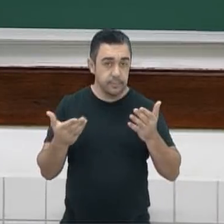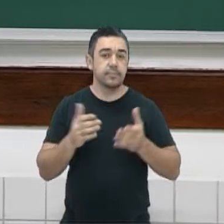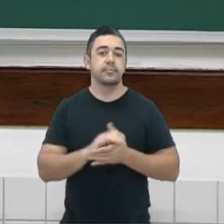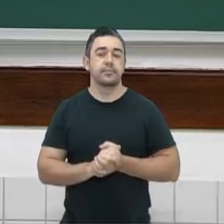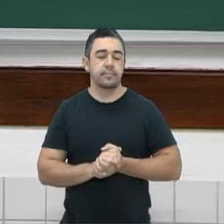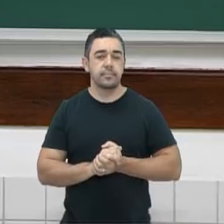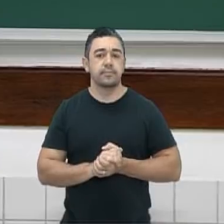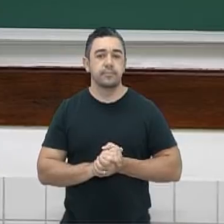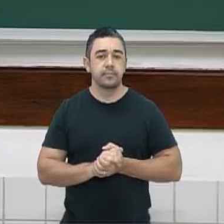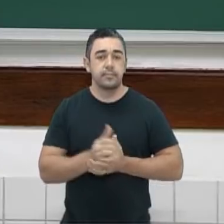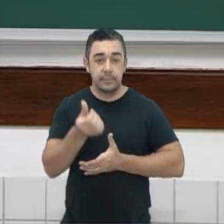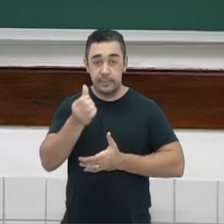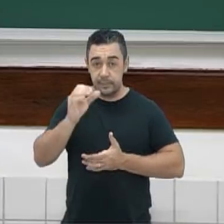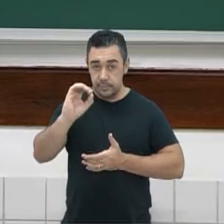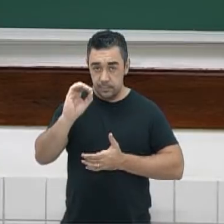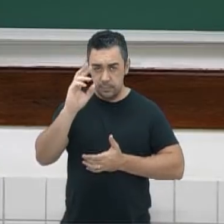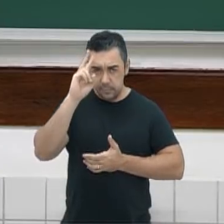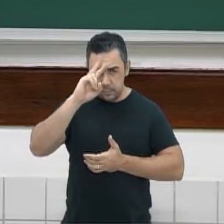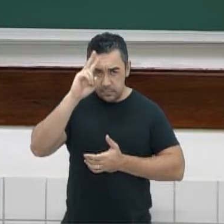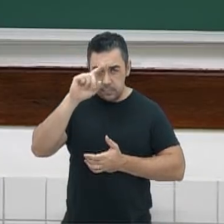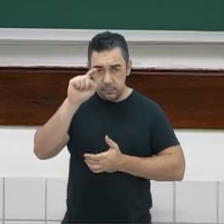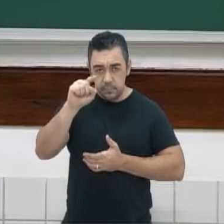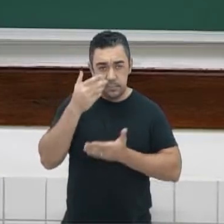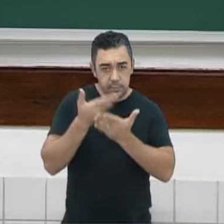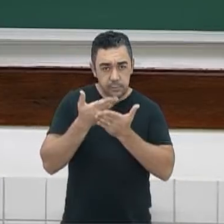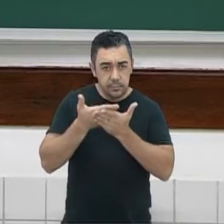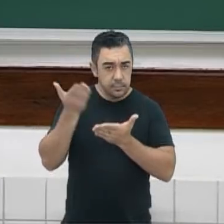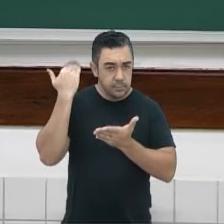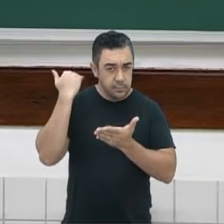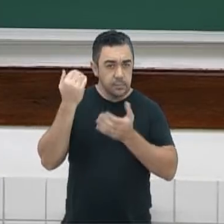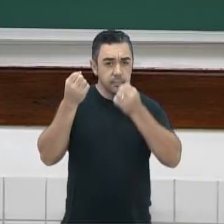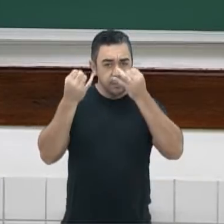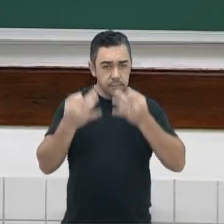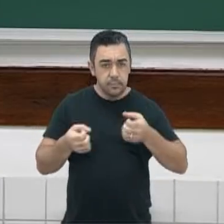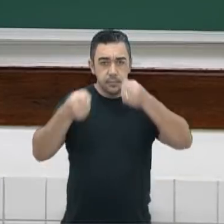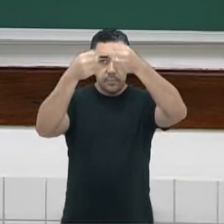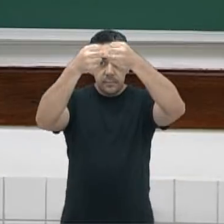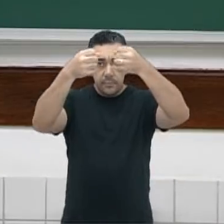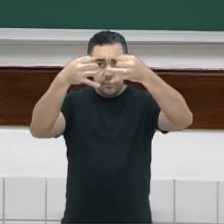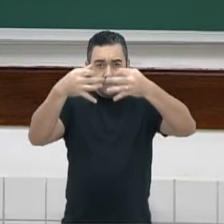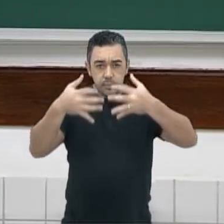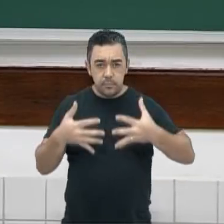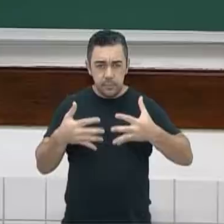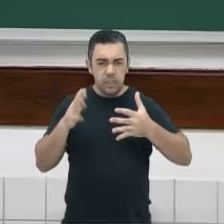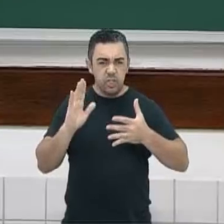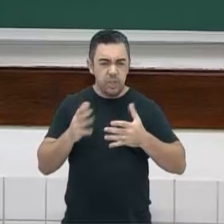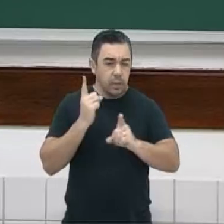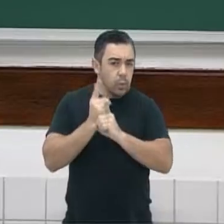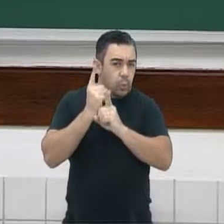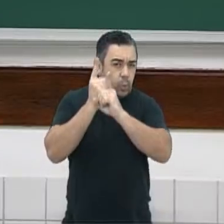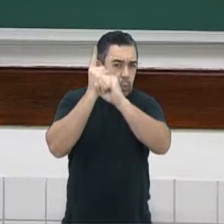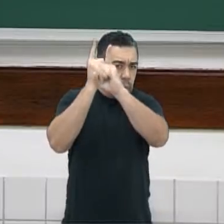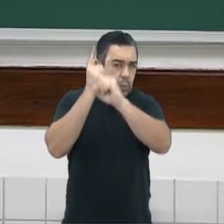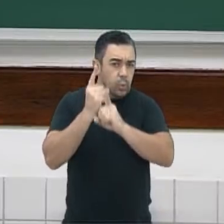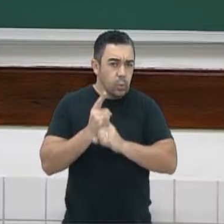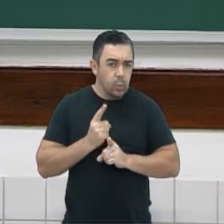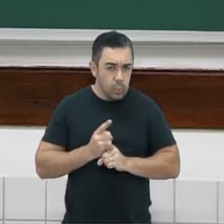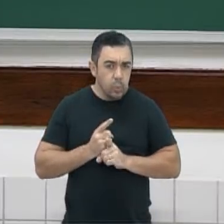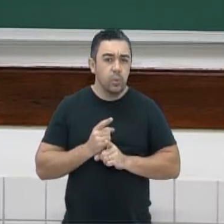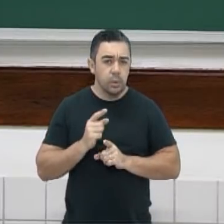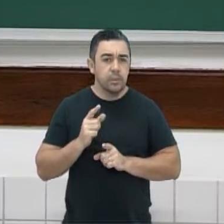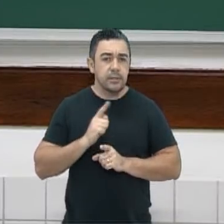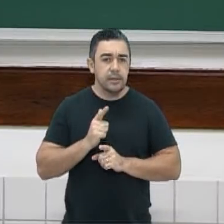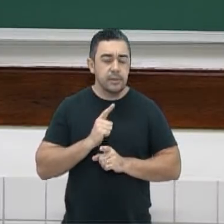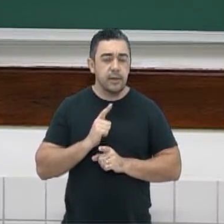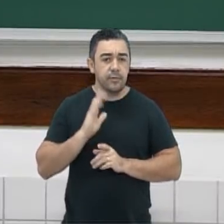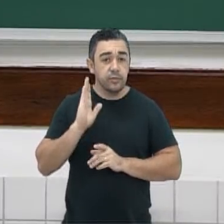bem, é o 60. Lembra que na aula passada a gente já fez uma decomposição, a gente já encontrou múltiplos comuns, já